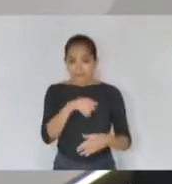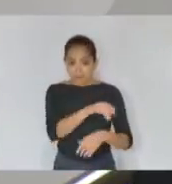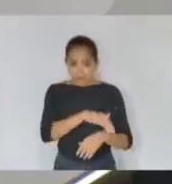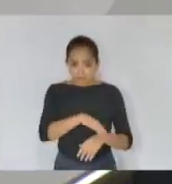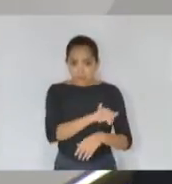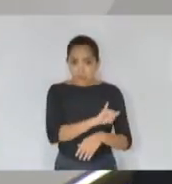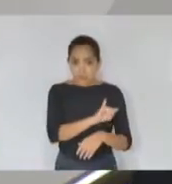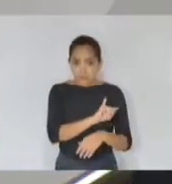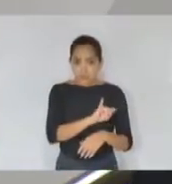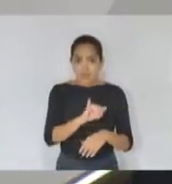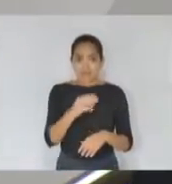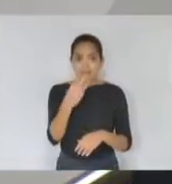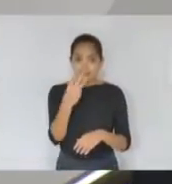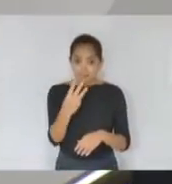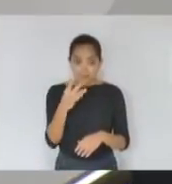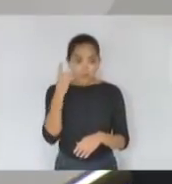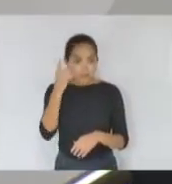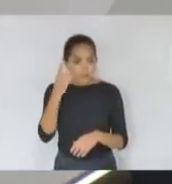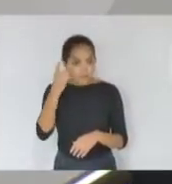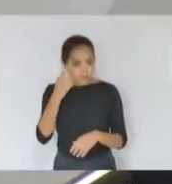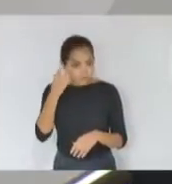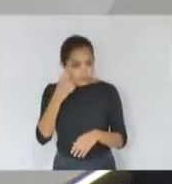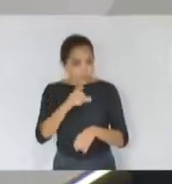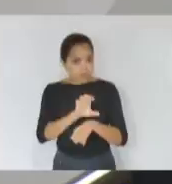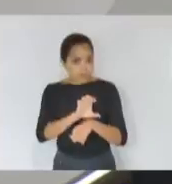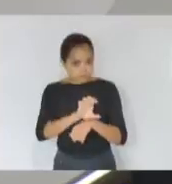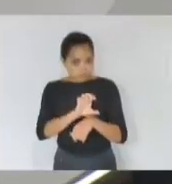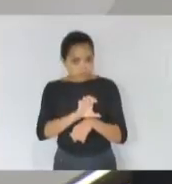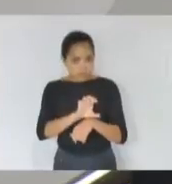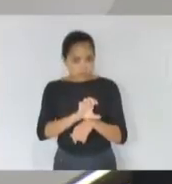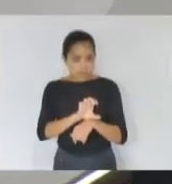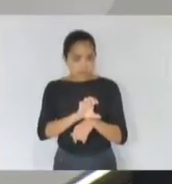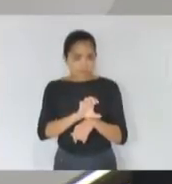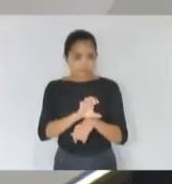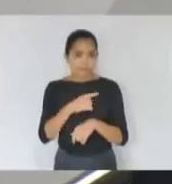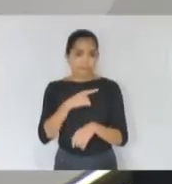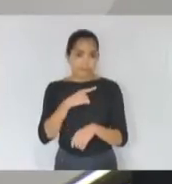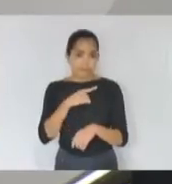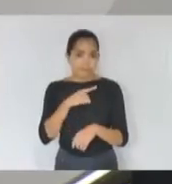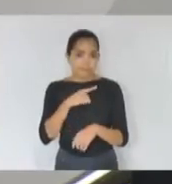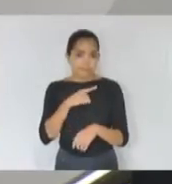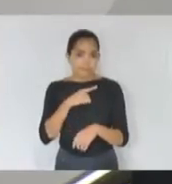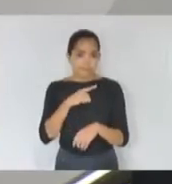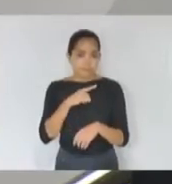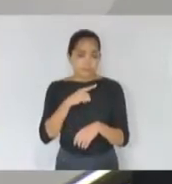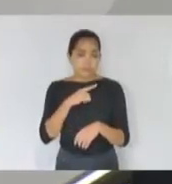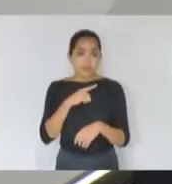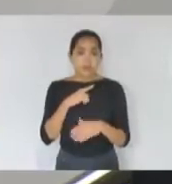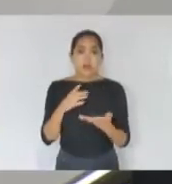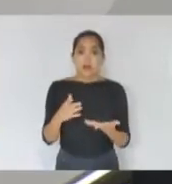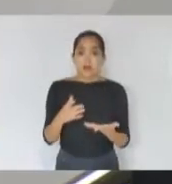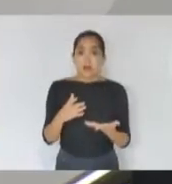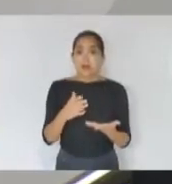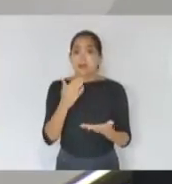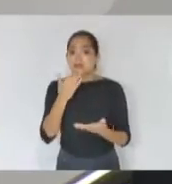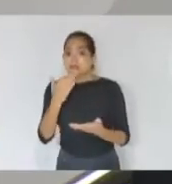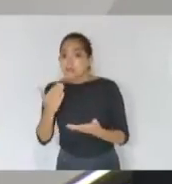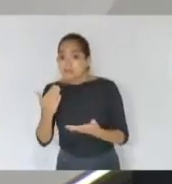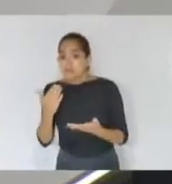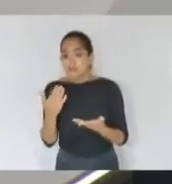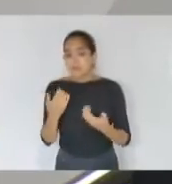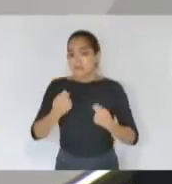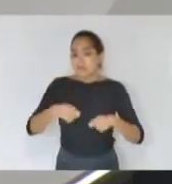3 deputados estaduais, repito, 3 deputados estaduais. As nossas demandas, elas estão